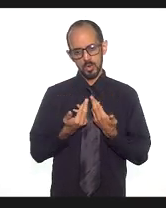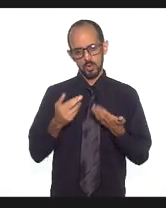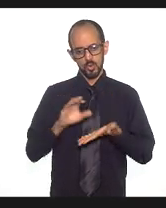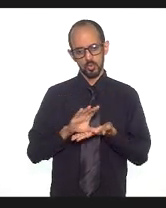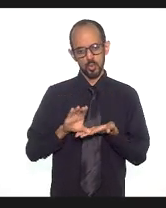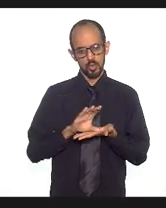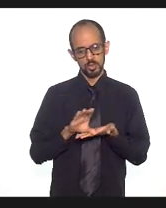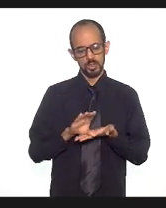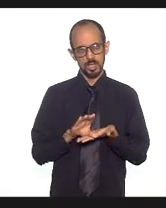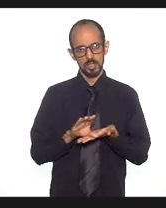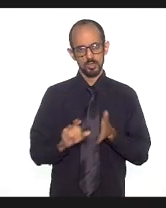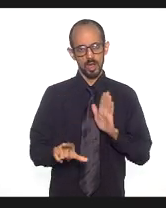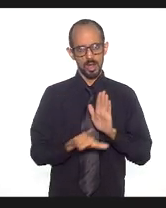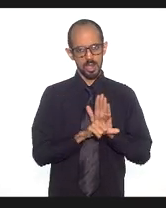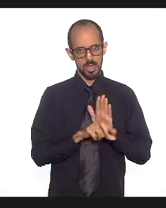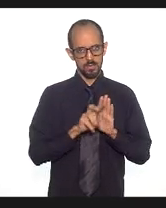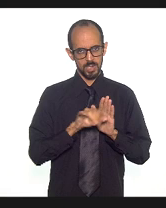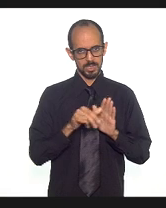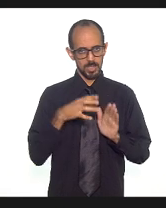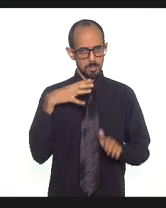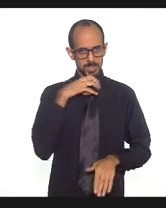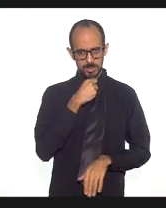será observada.